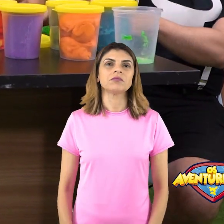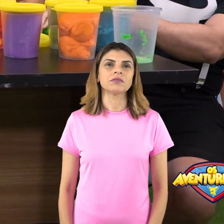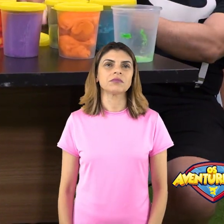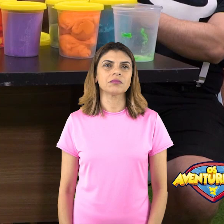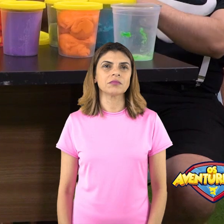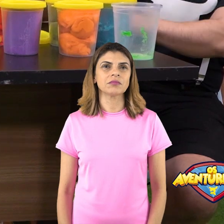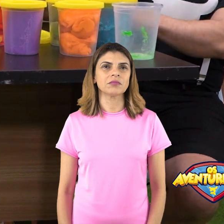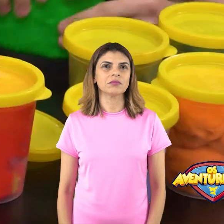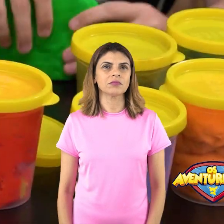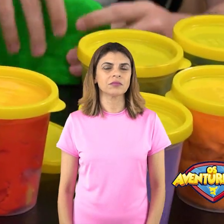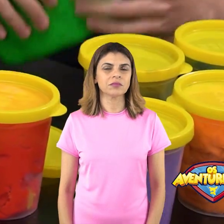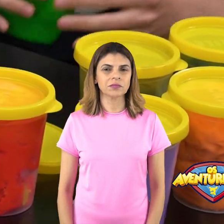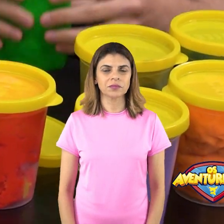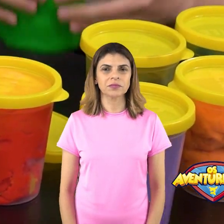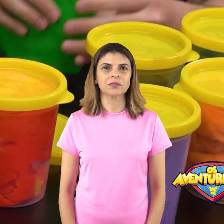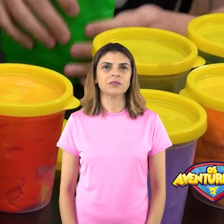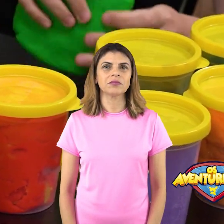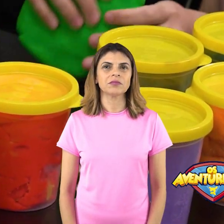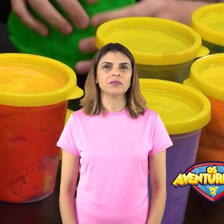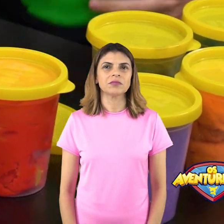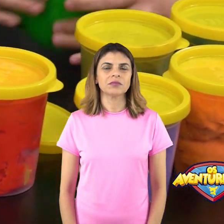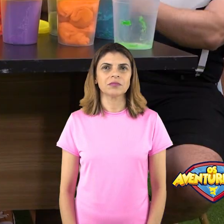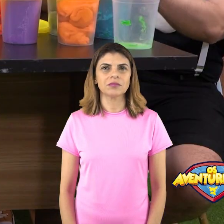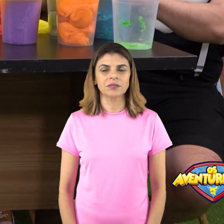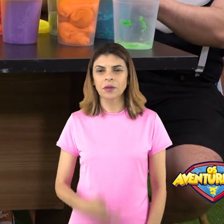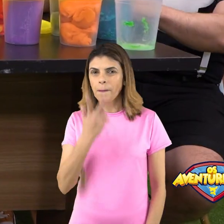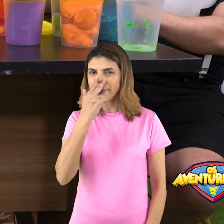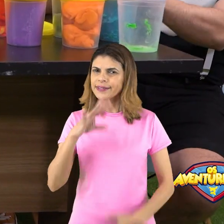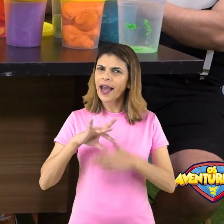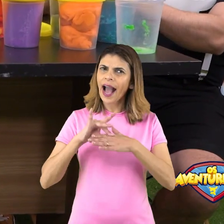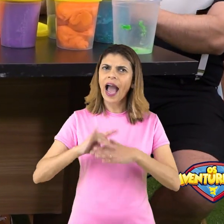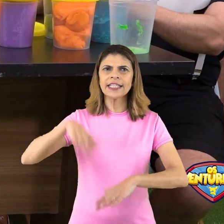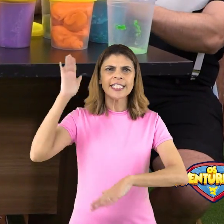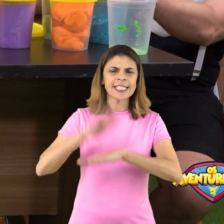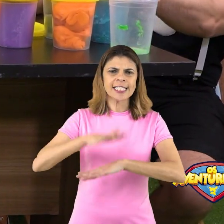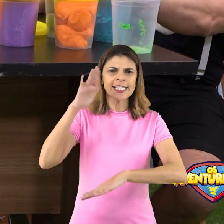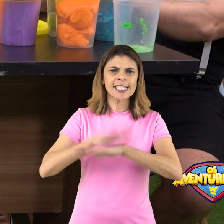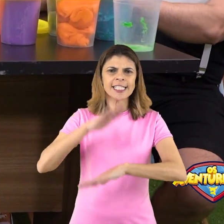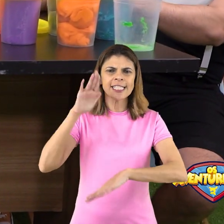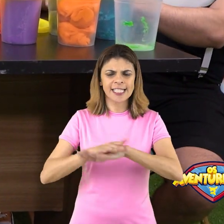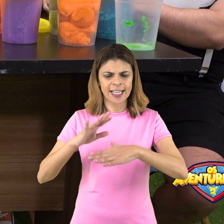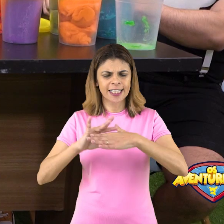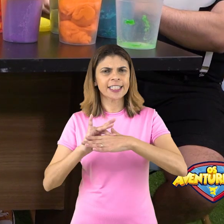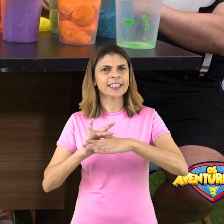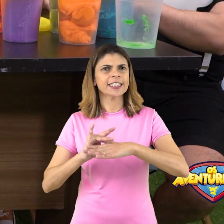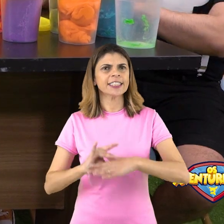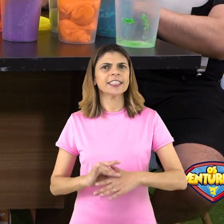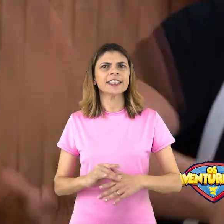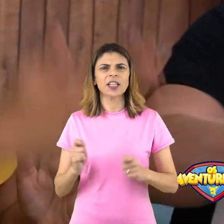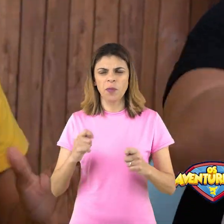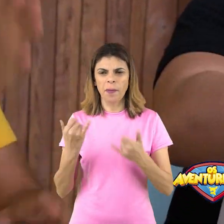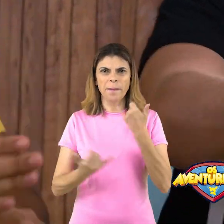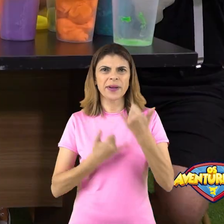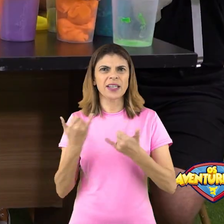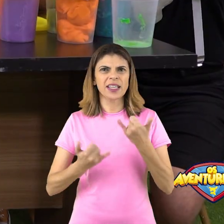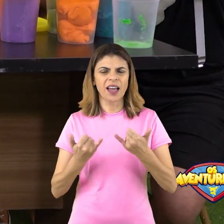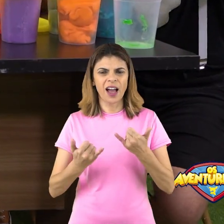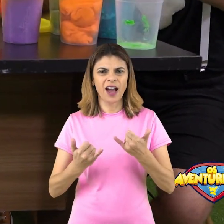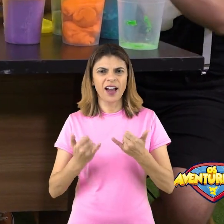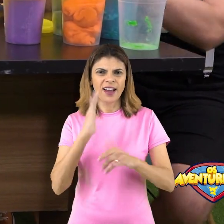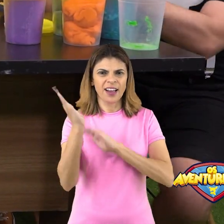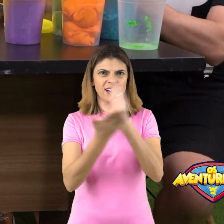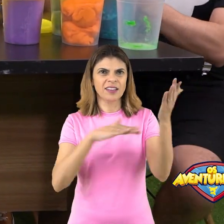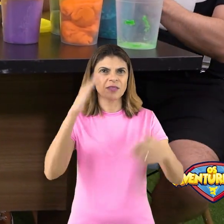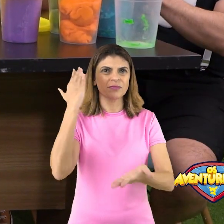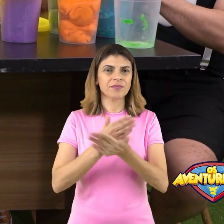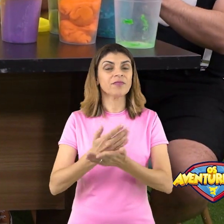Olha, é velocidade, hein? Parece uma carne. Verdade. Dá pra brincar de karatê, ó. Ó, o meu vai